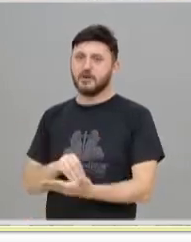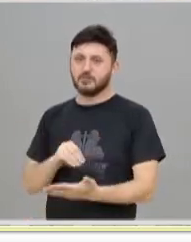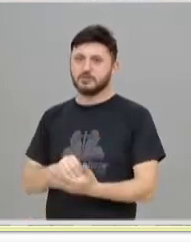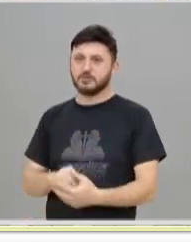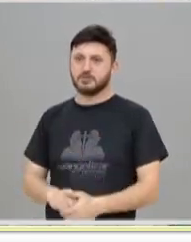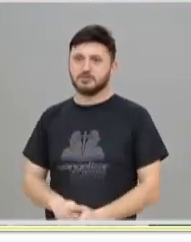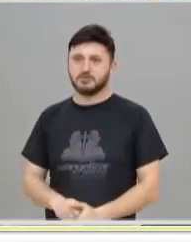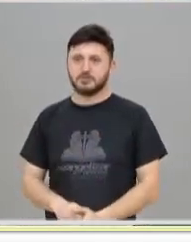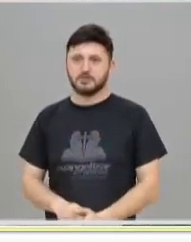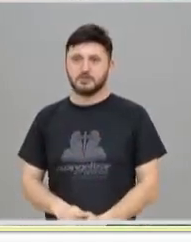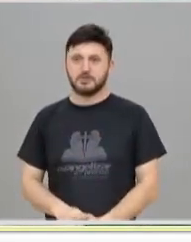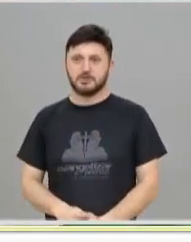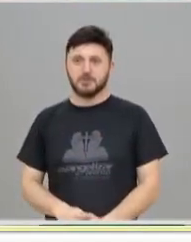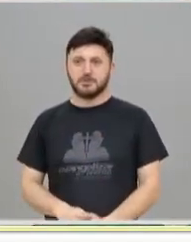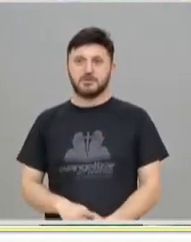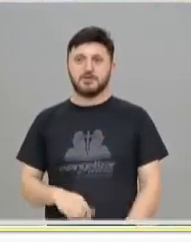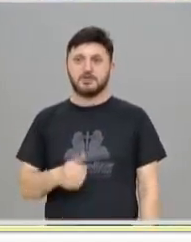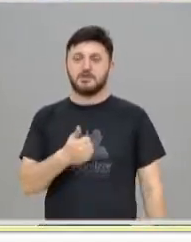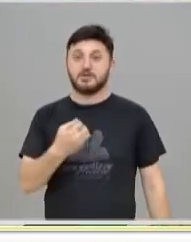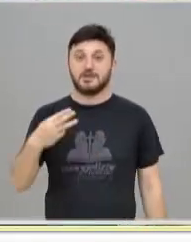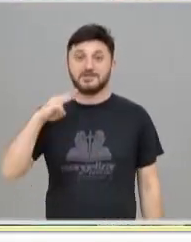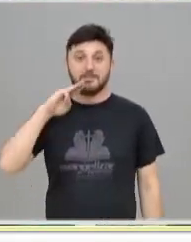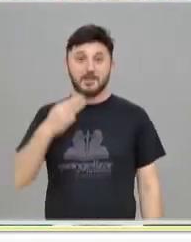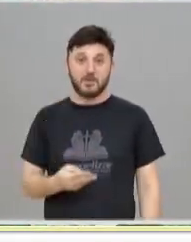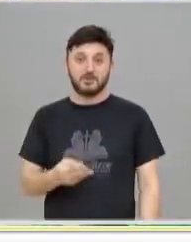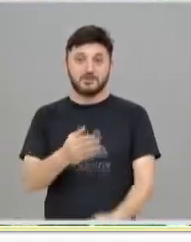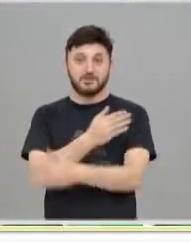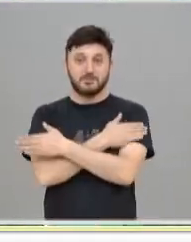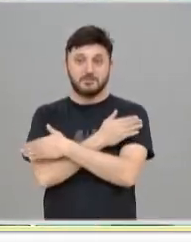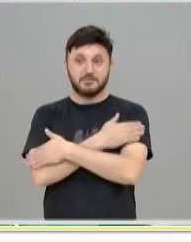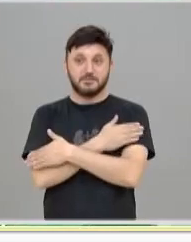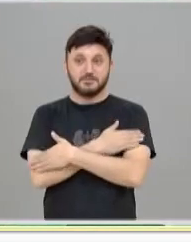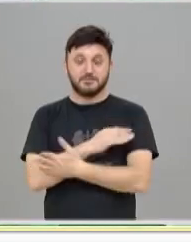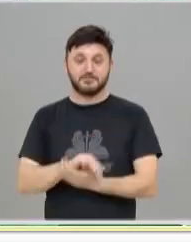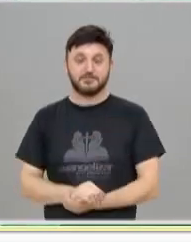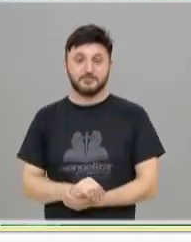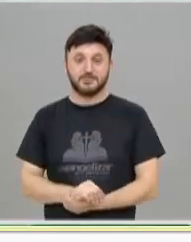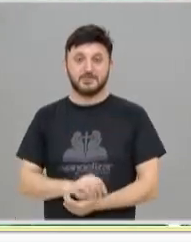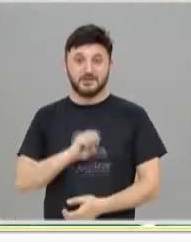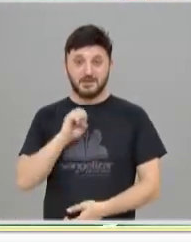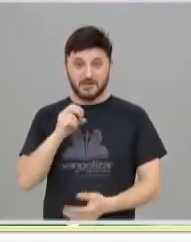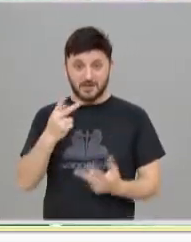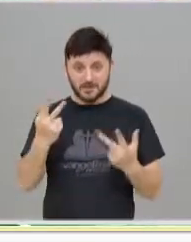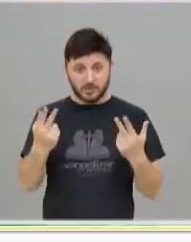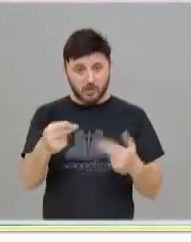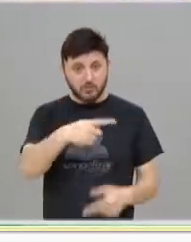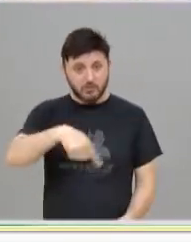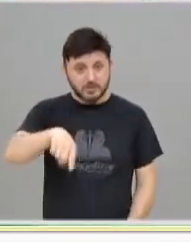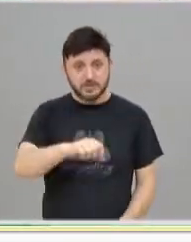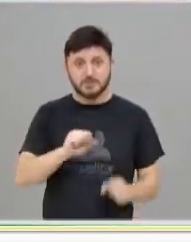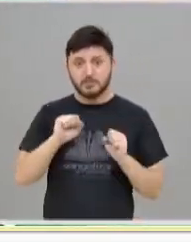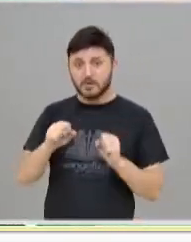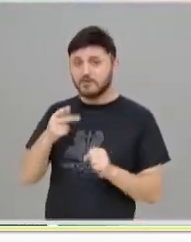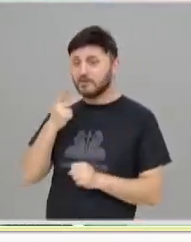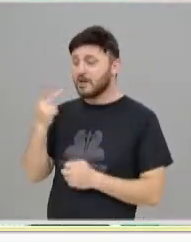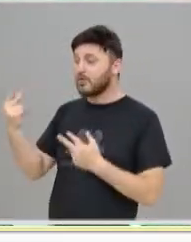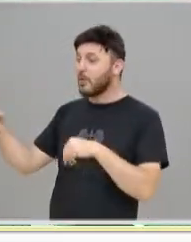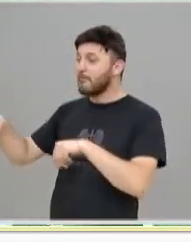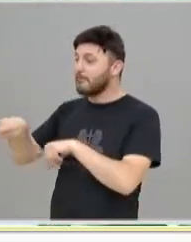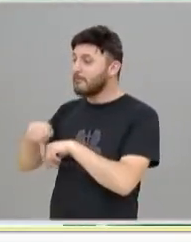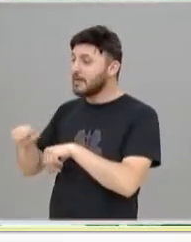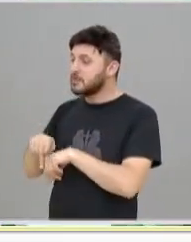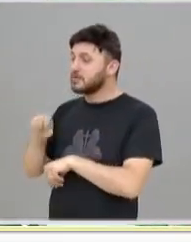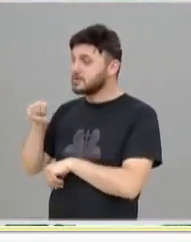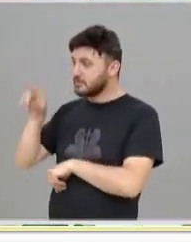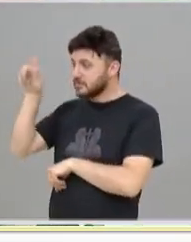que você seja o Pedro a dizer: Senhor, se és tu, faça-me andar sobre as